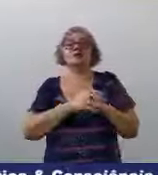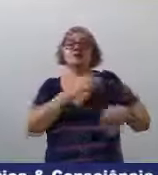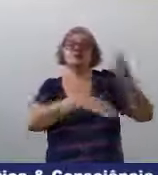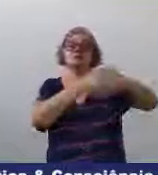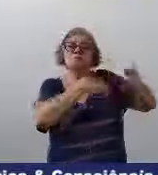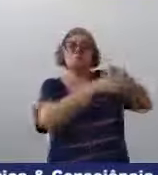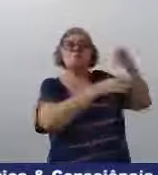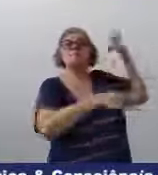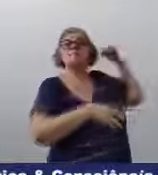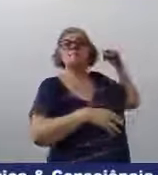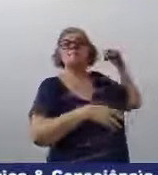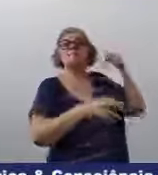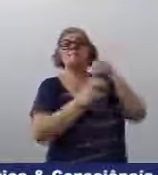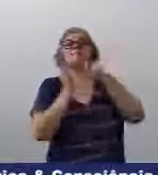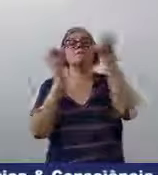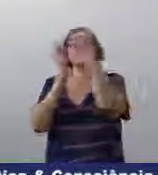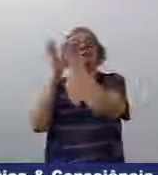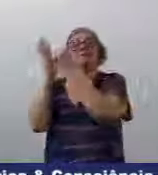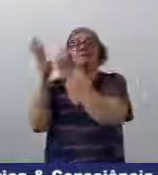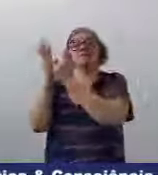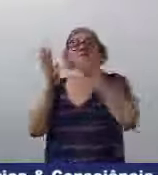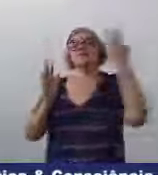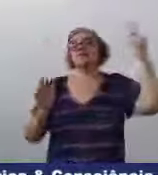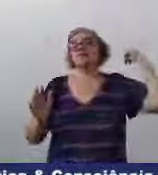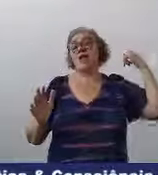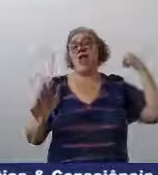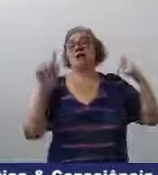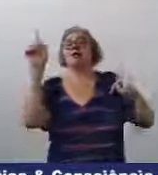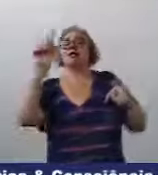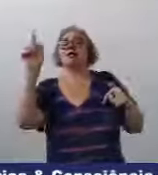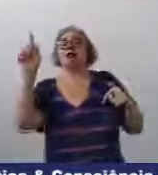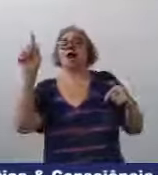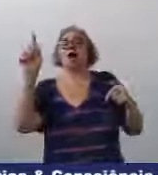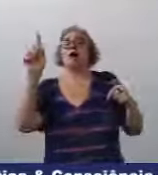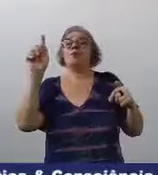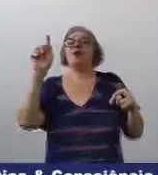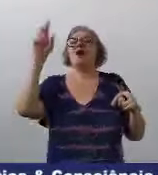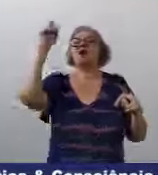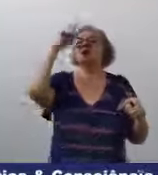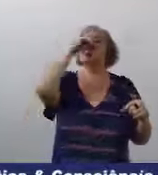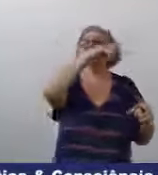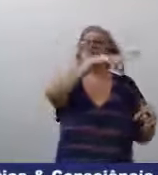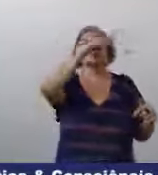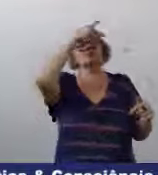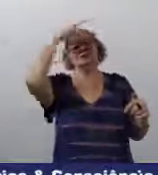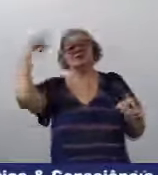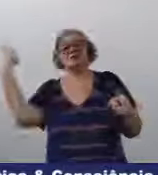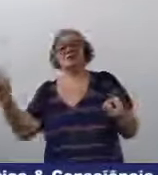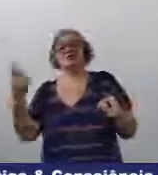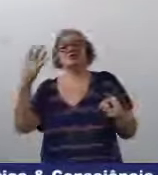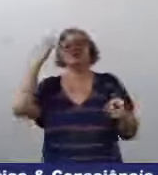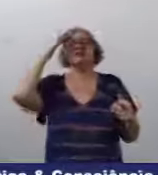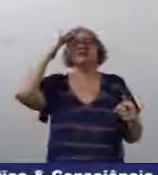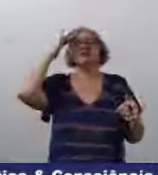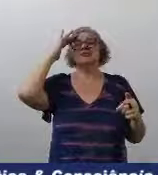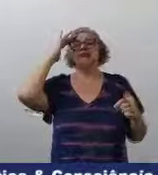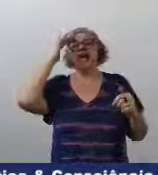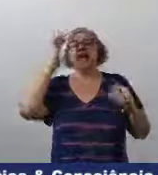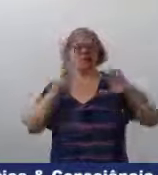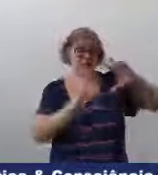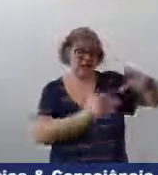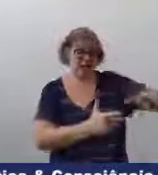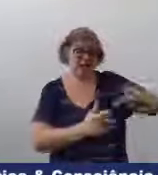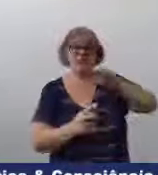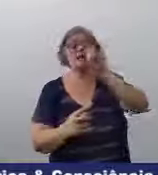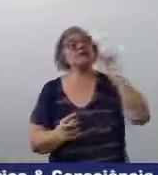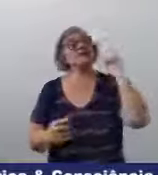isso? É só nós retrocedermos pouquíssimos séculos, chegarmos à época de Galileu e ver a dificuldade que as pessoas tinham de entender